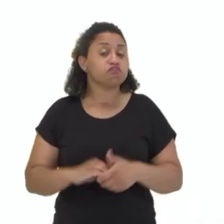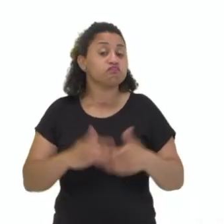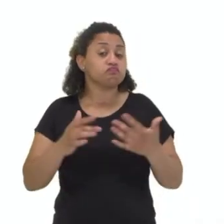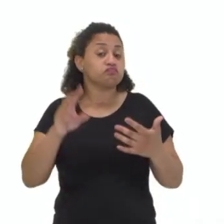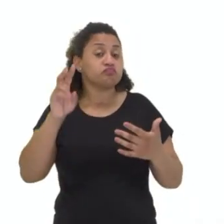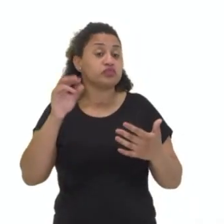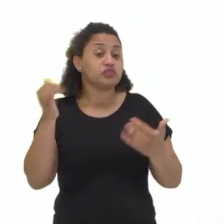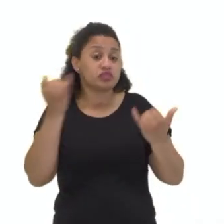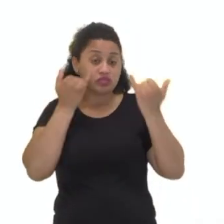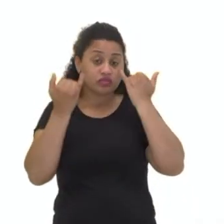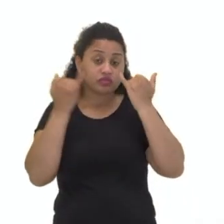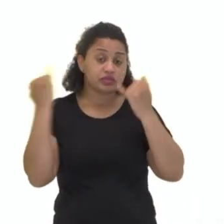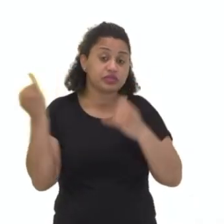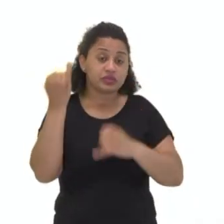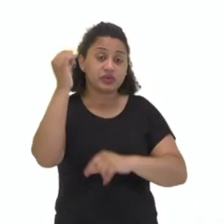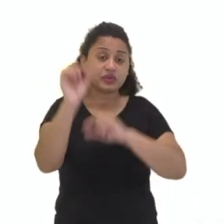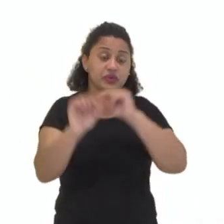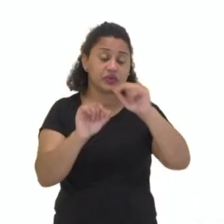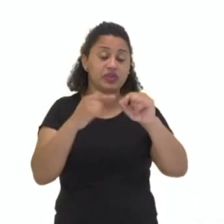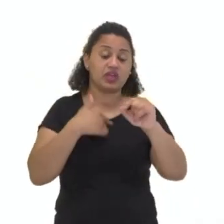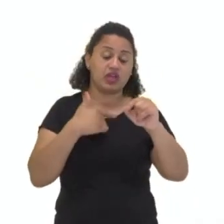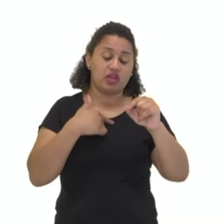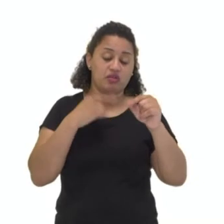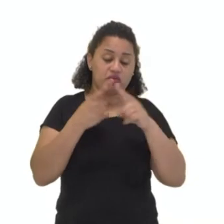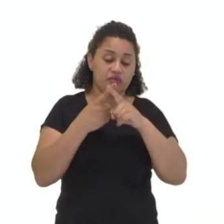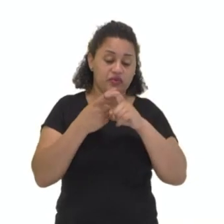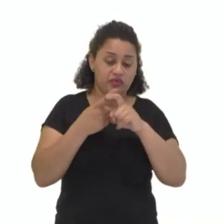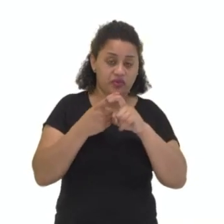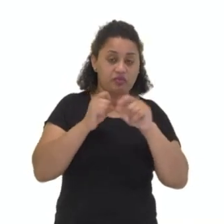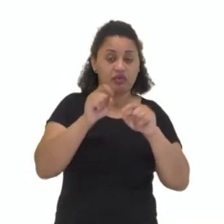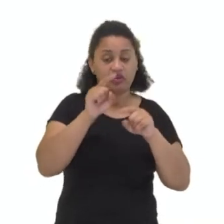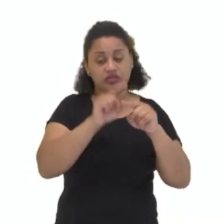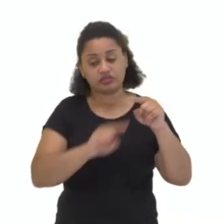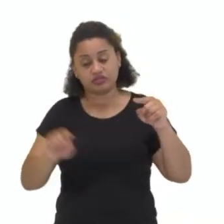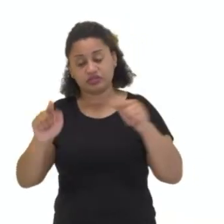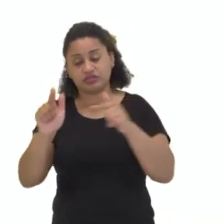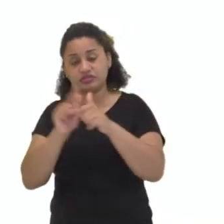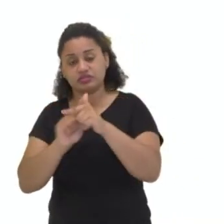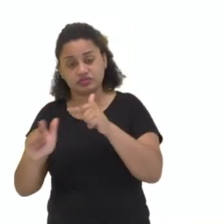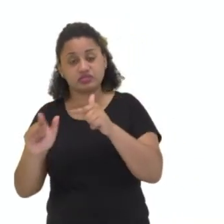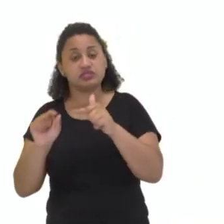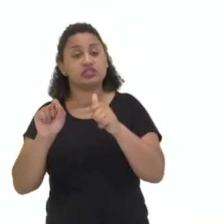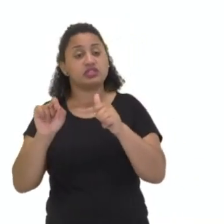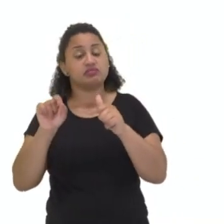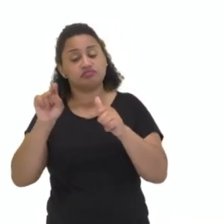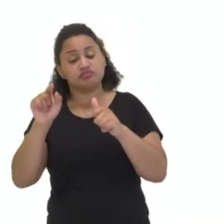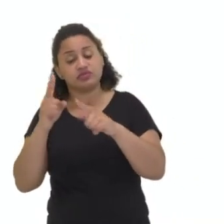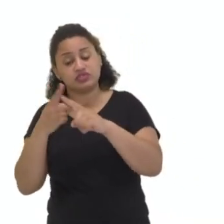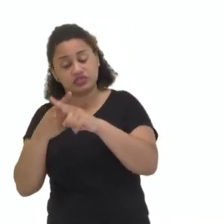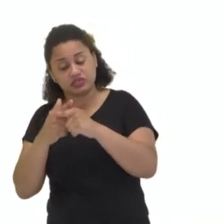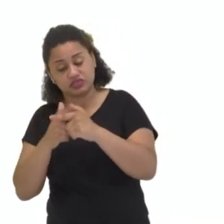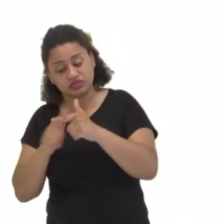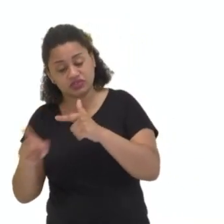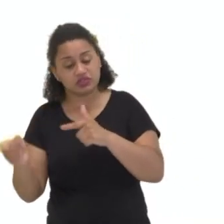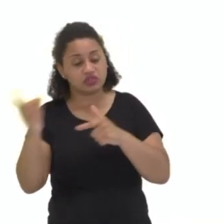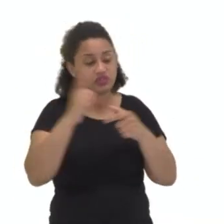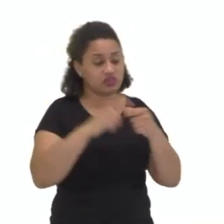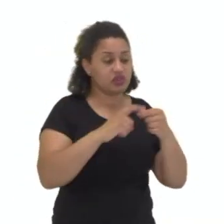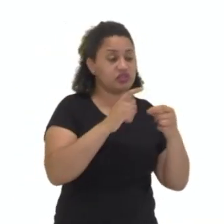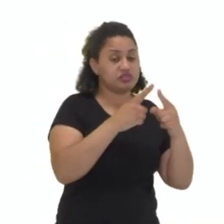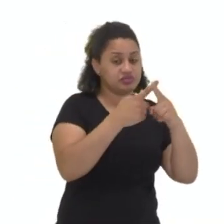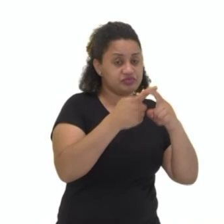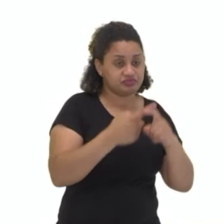Lembre que o que eu estou multiplicando eu posso passar dividindo, o que está dividindo passo